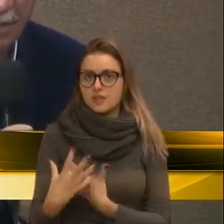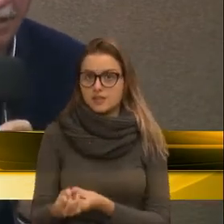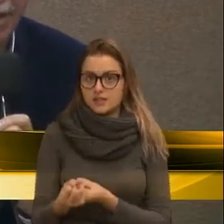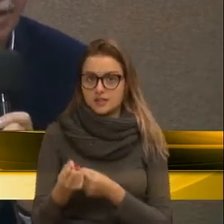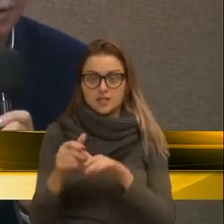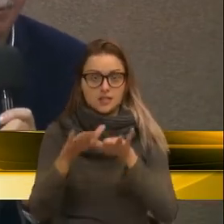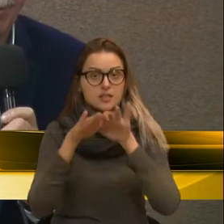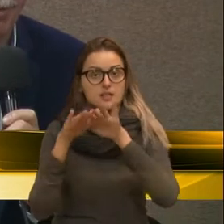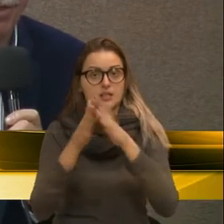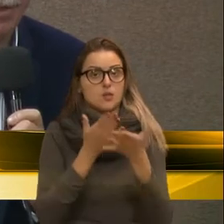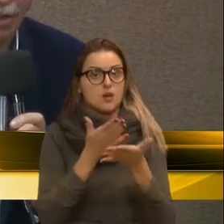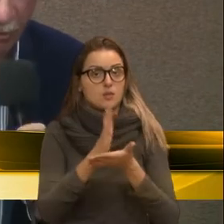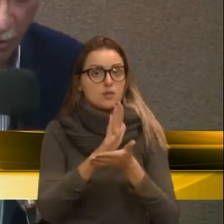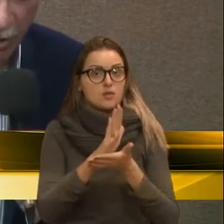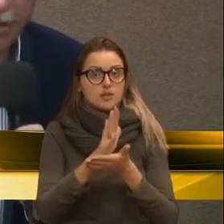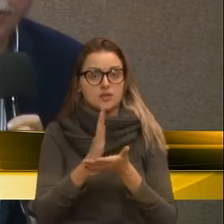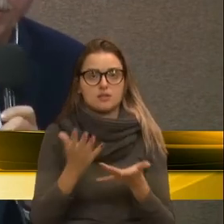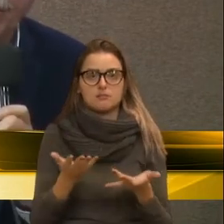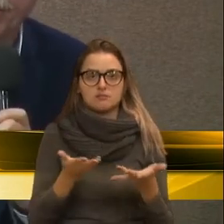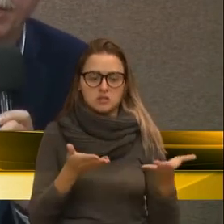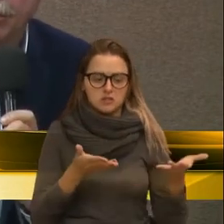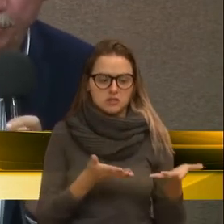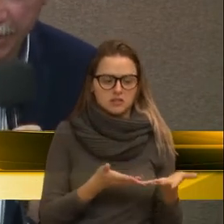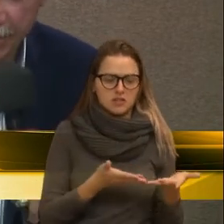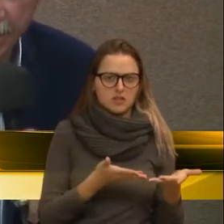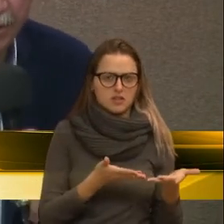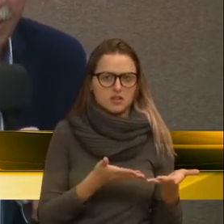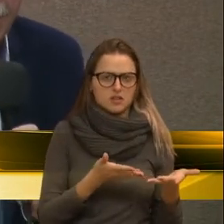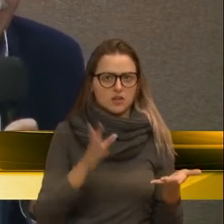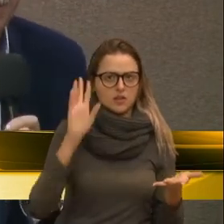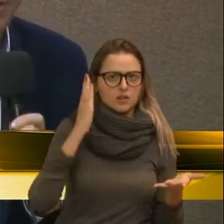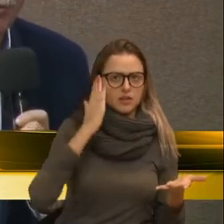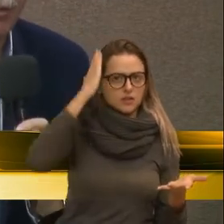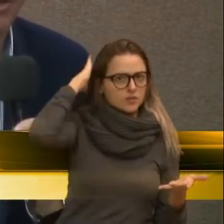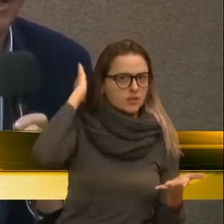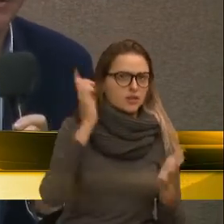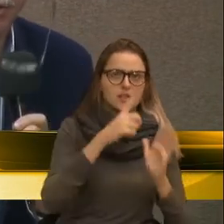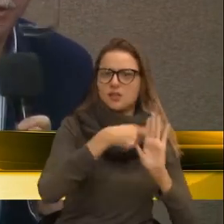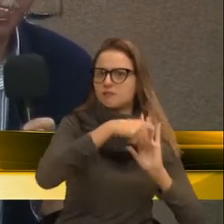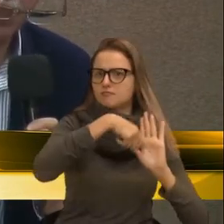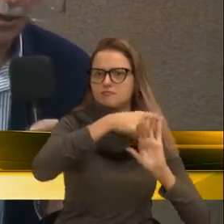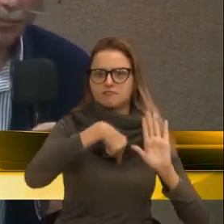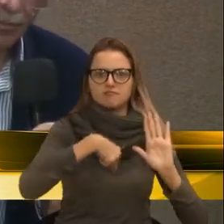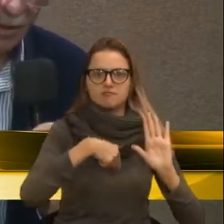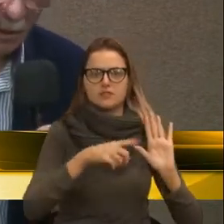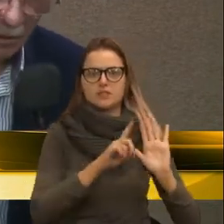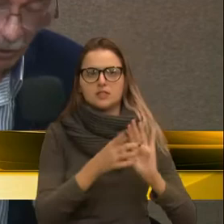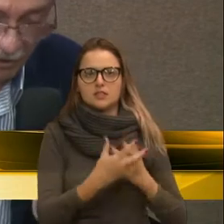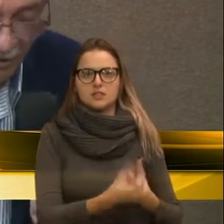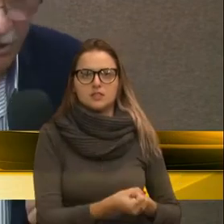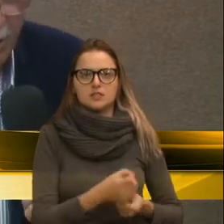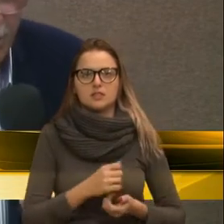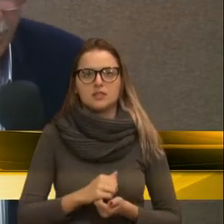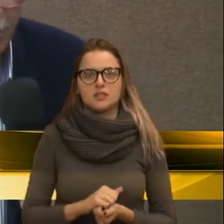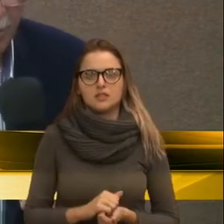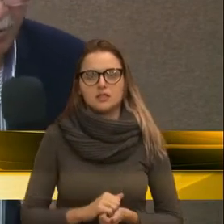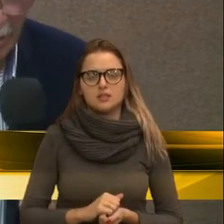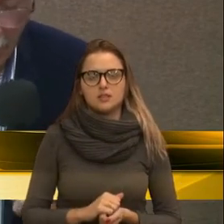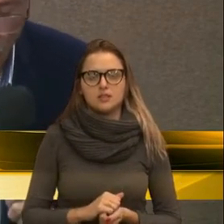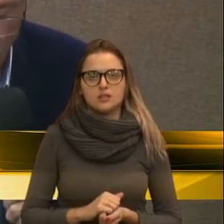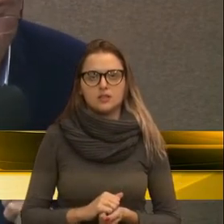unânime desta Casa para aprovação e o prefeito veta ele e eu vou ler dois